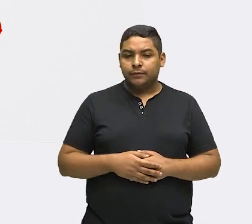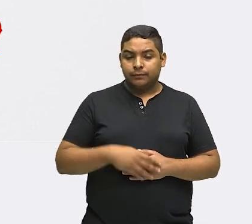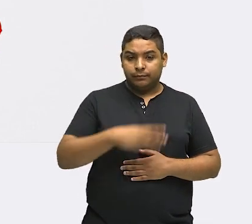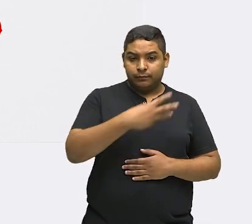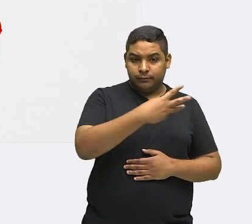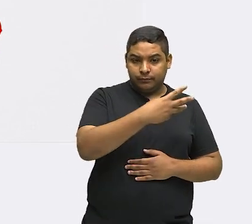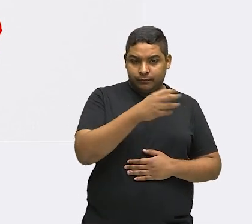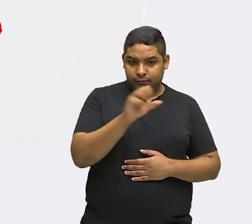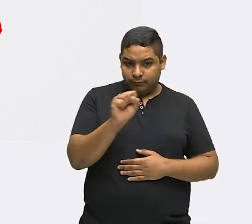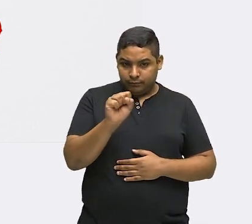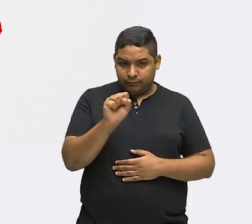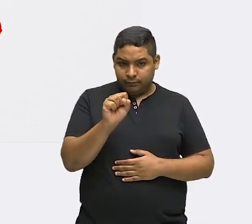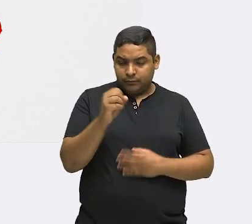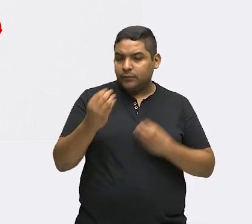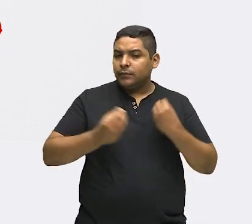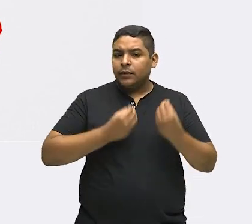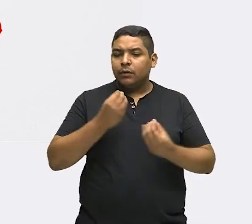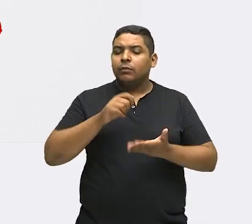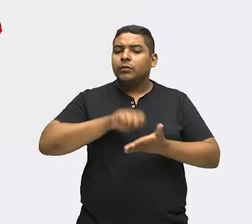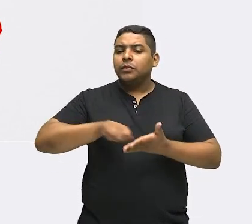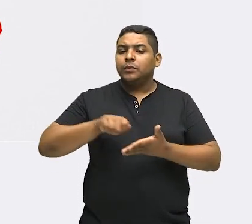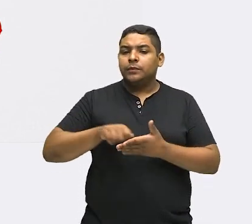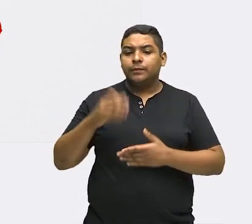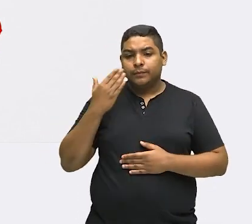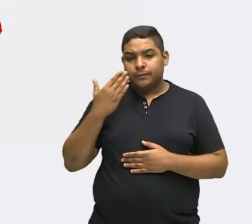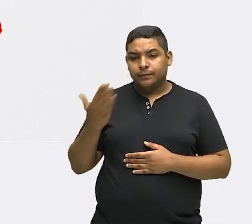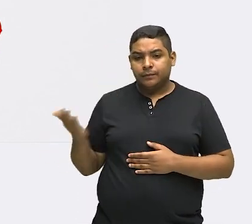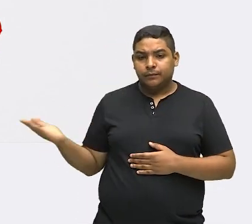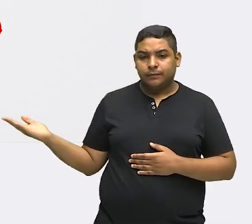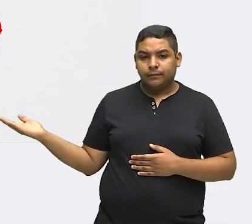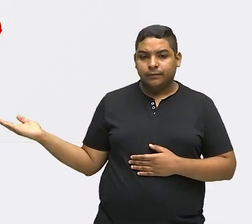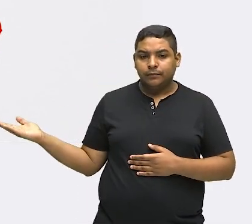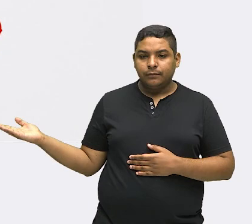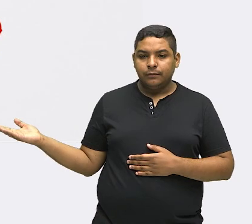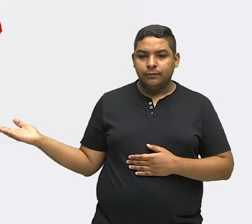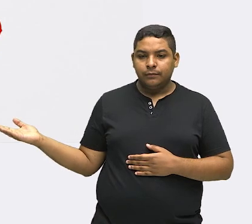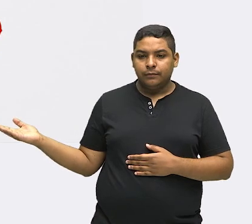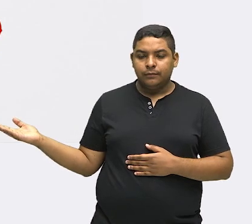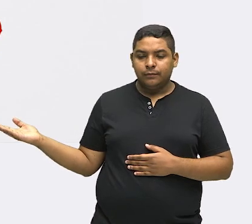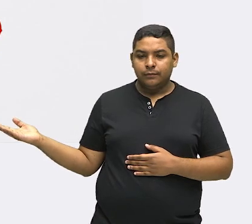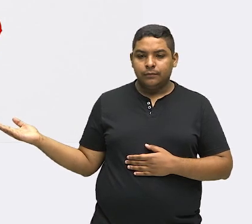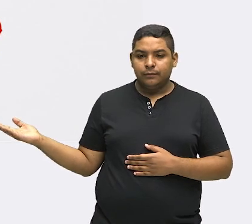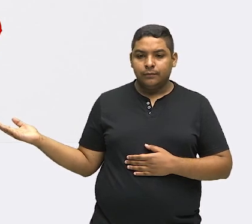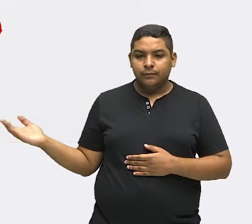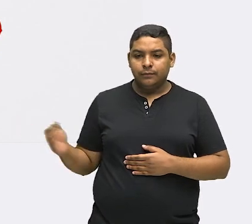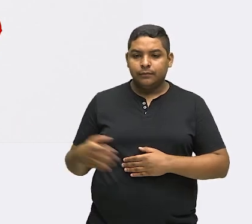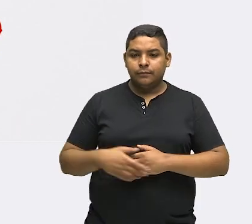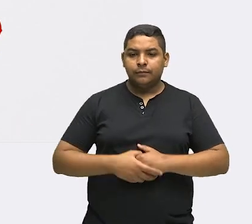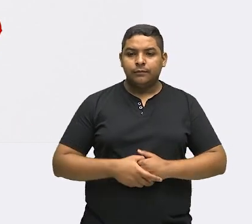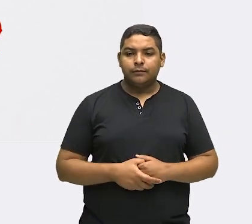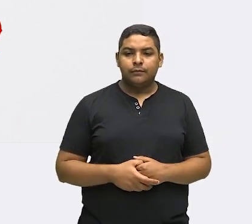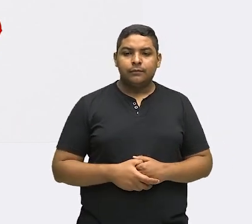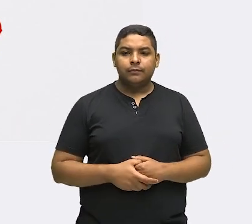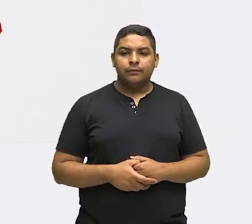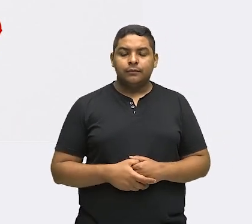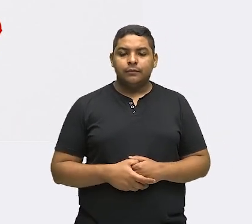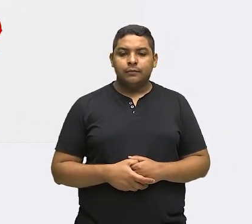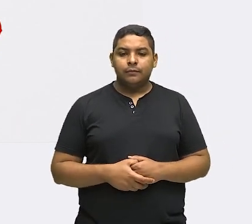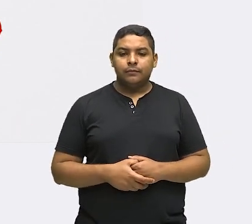38, então aqui é o 30, onde eu tenho esse número 3, eu escrevo 30, bem